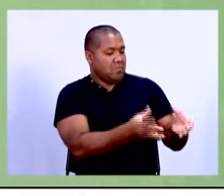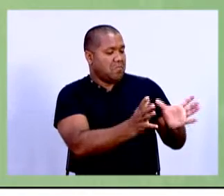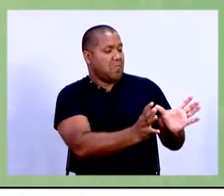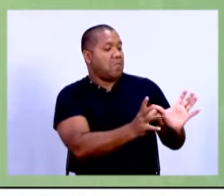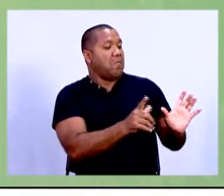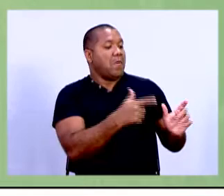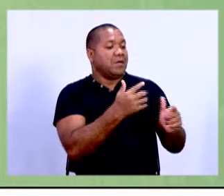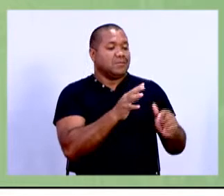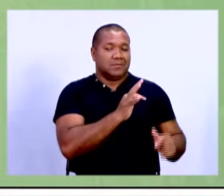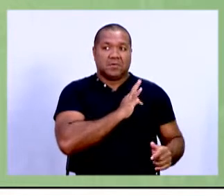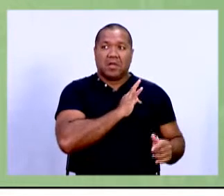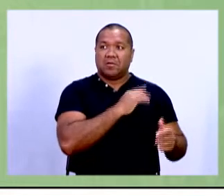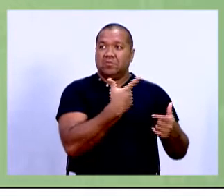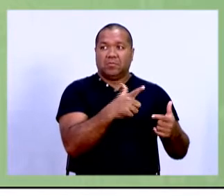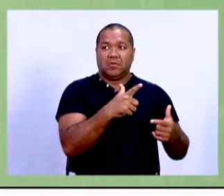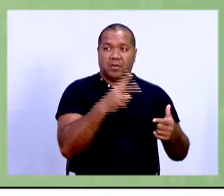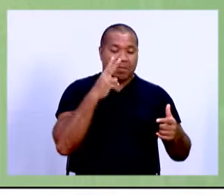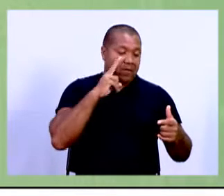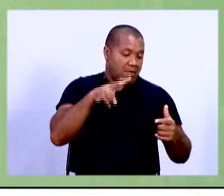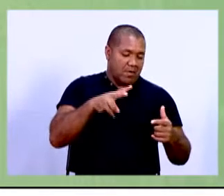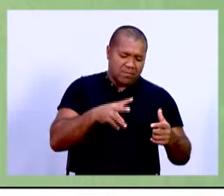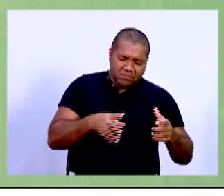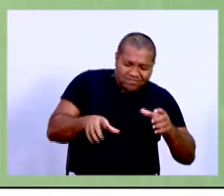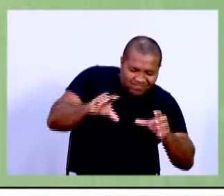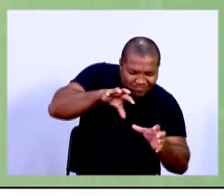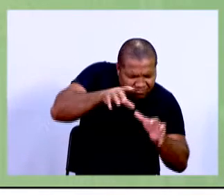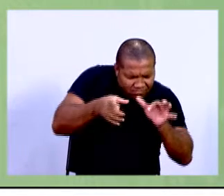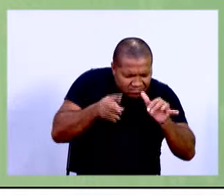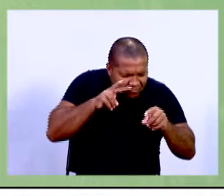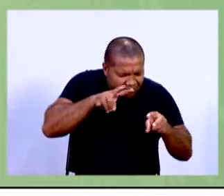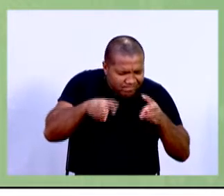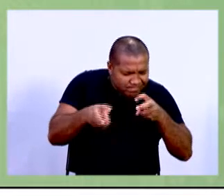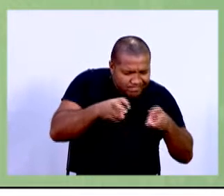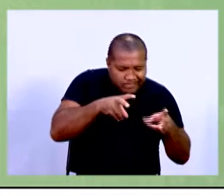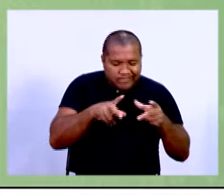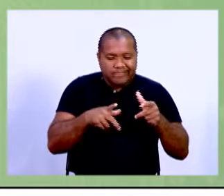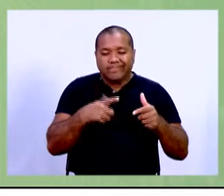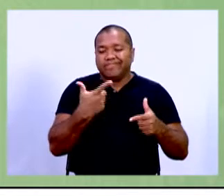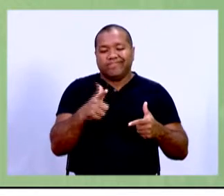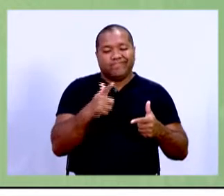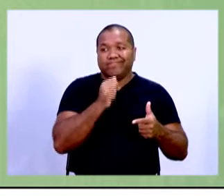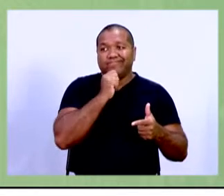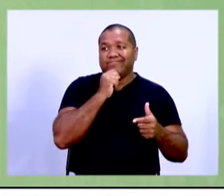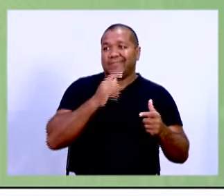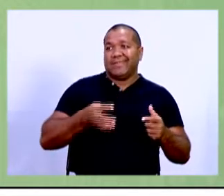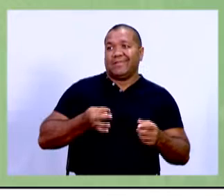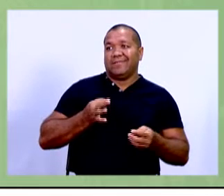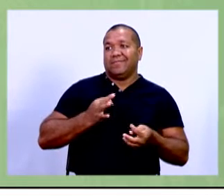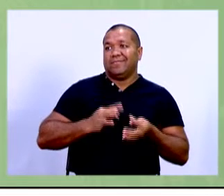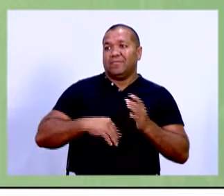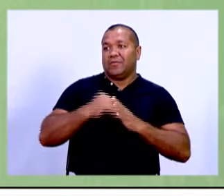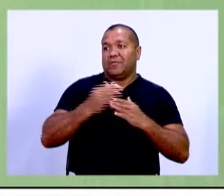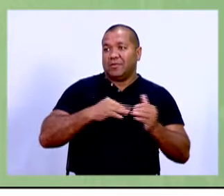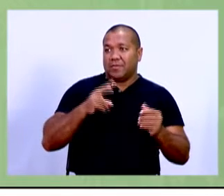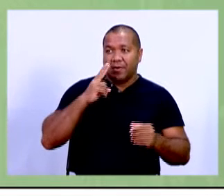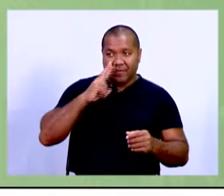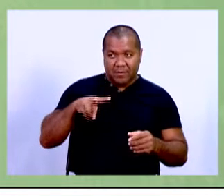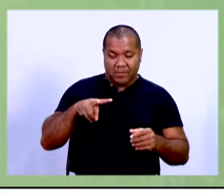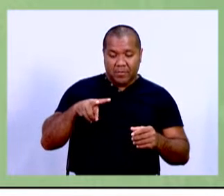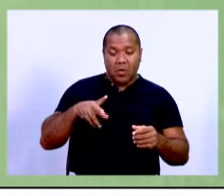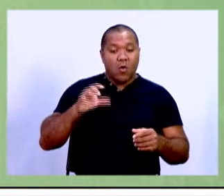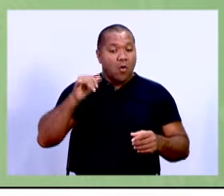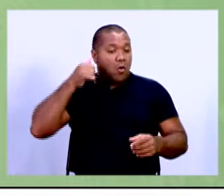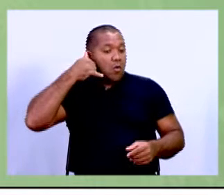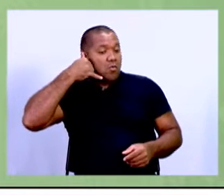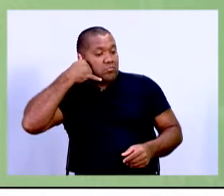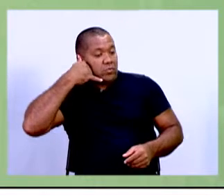para avaliar a avaria do equipamento. O cliente solicita o atendimento via telefone e o técnico vai até o